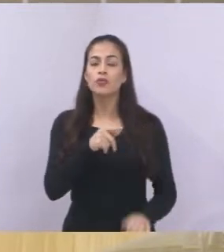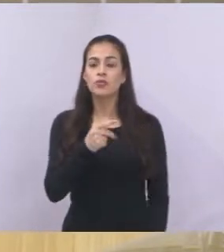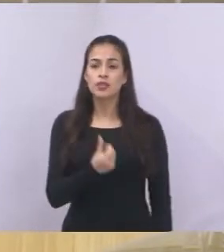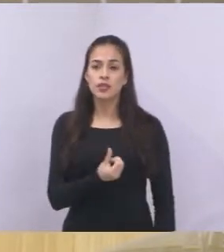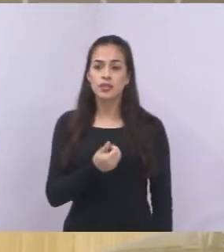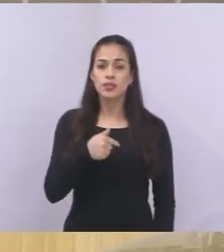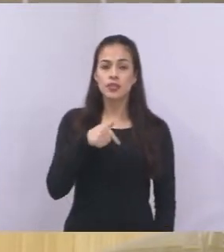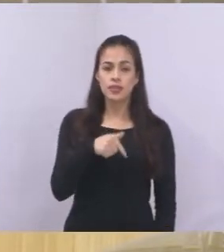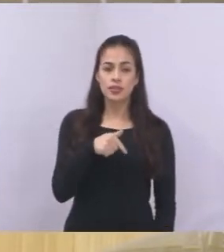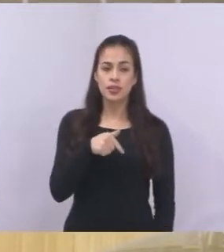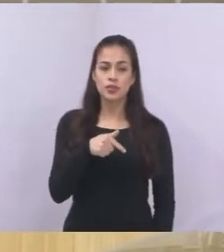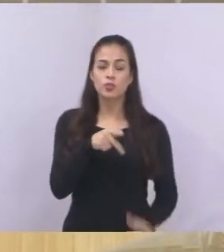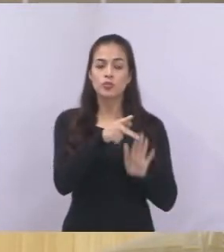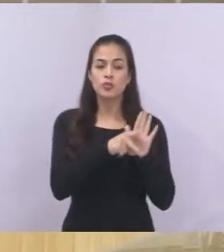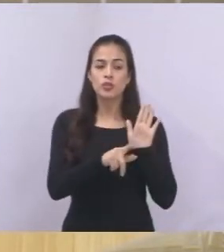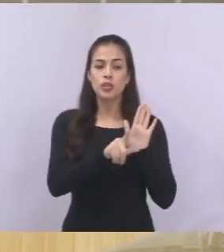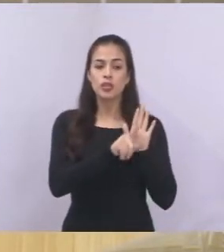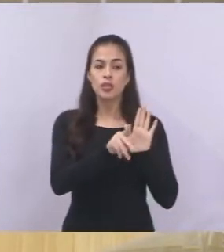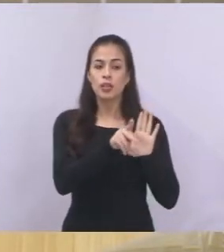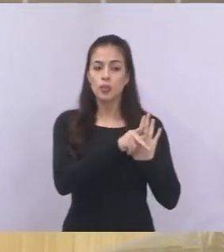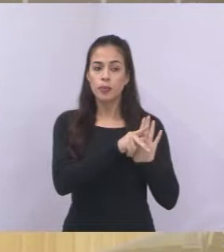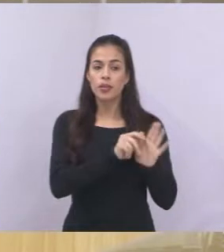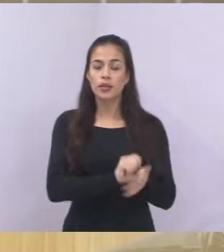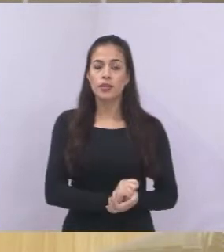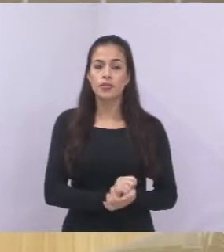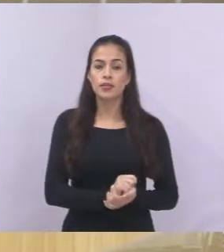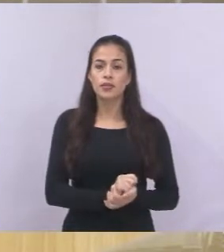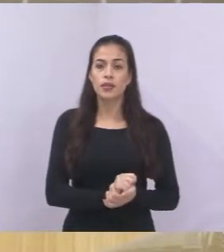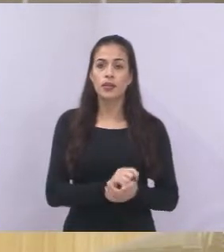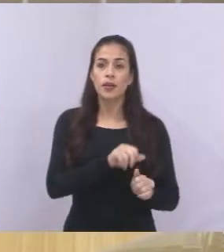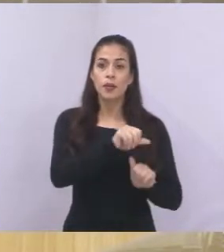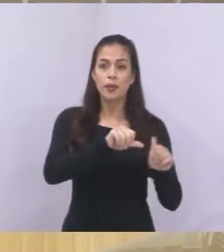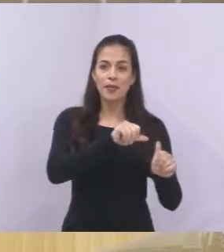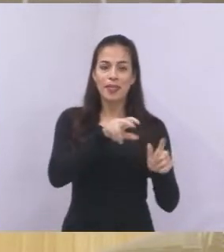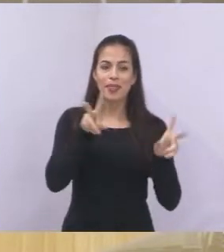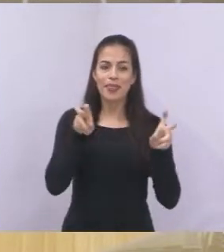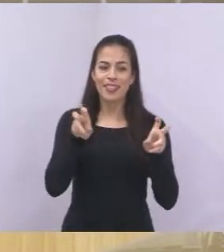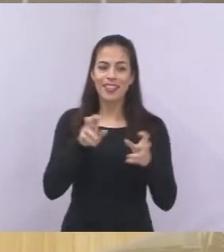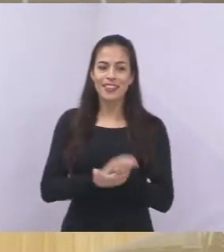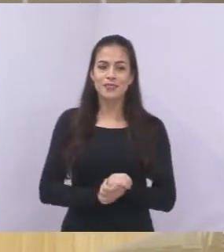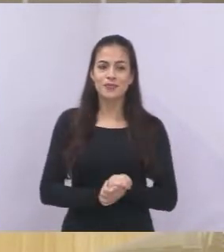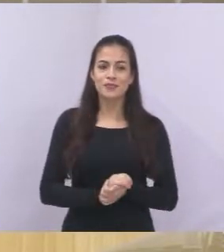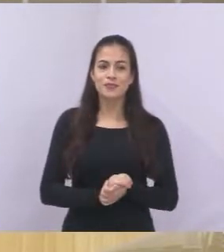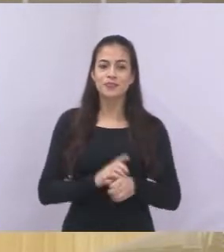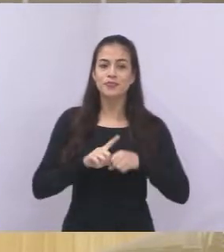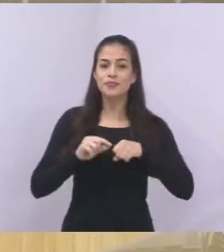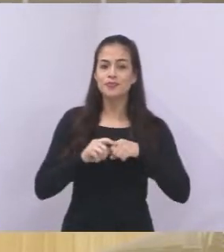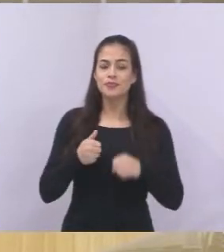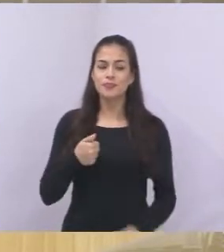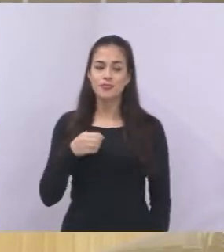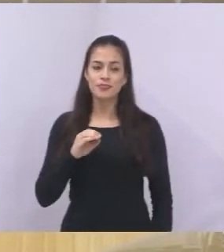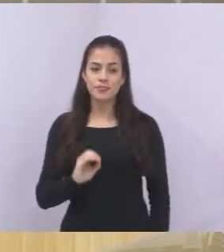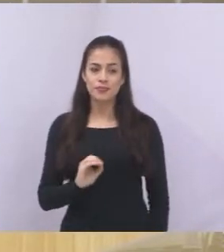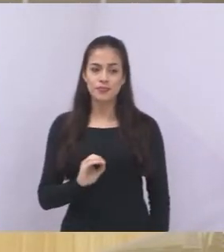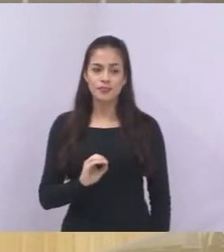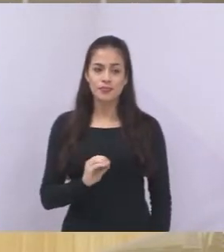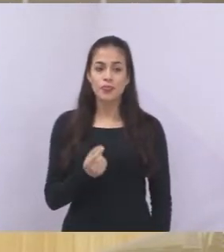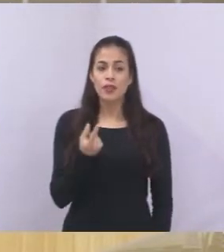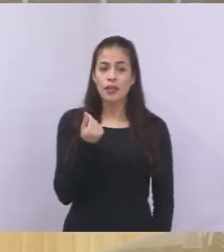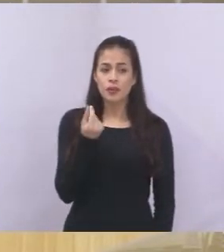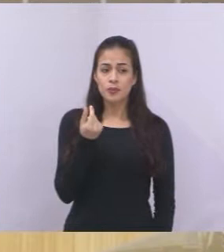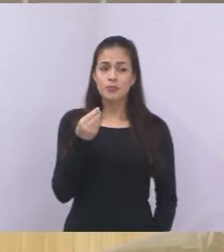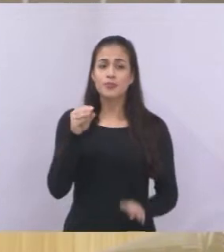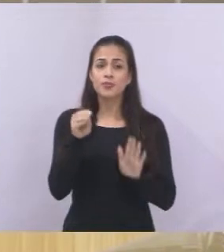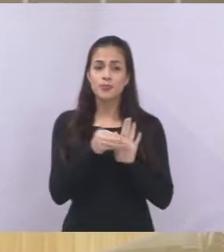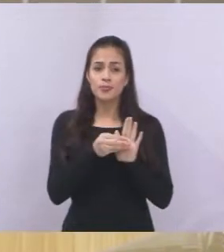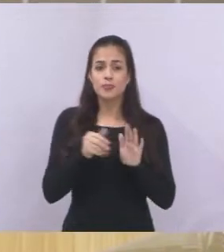do projeto de lei complementar, que passa a constar a seguinte redação. Artigo 10. Parágrafo 6. O valor dos proventos da aposentadoria que